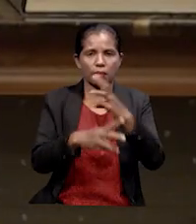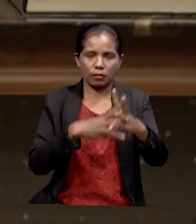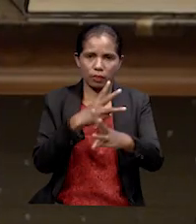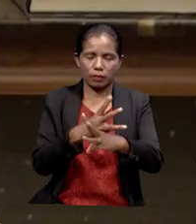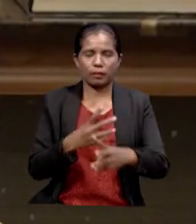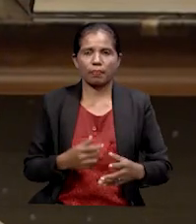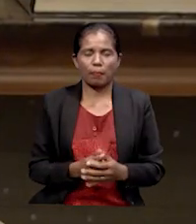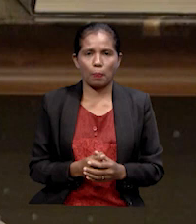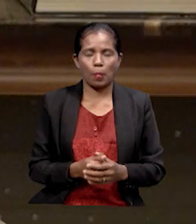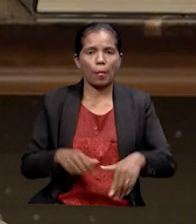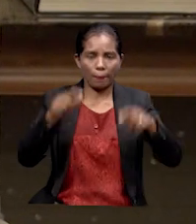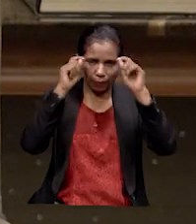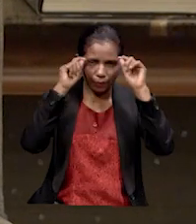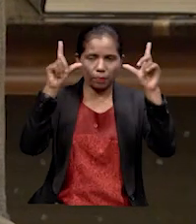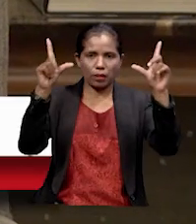makne Timor Leste